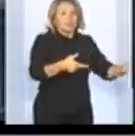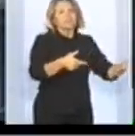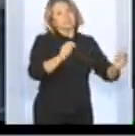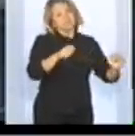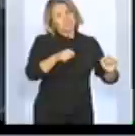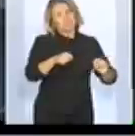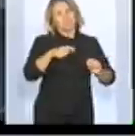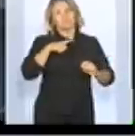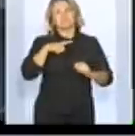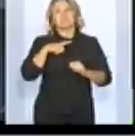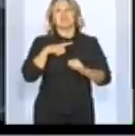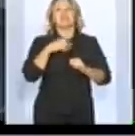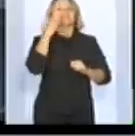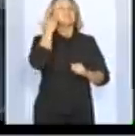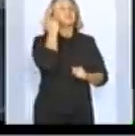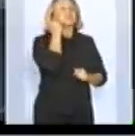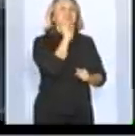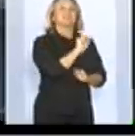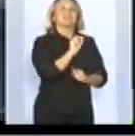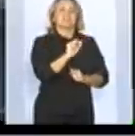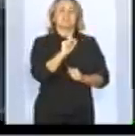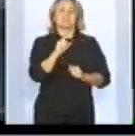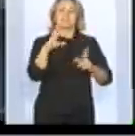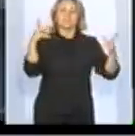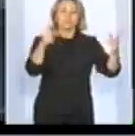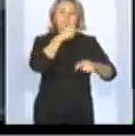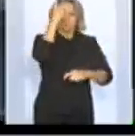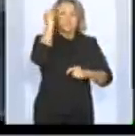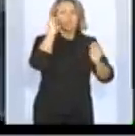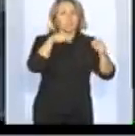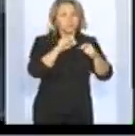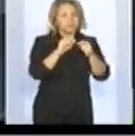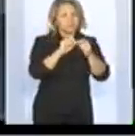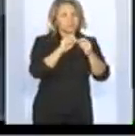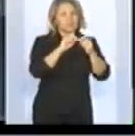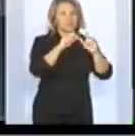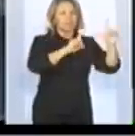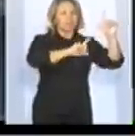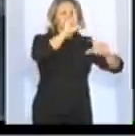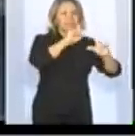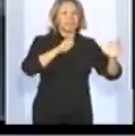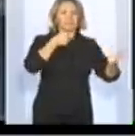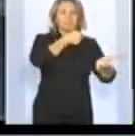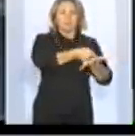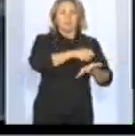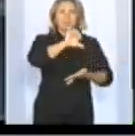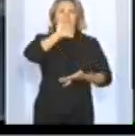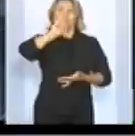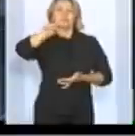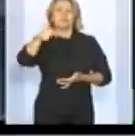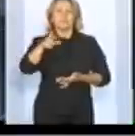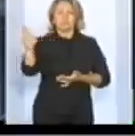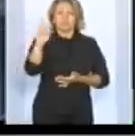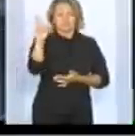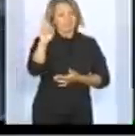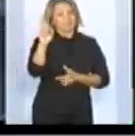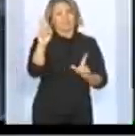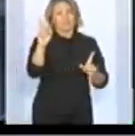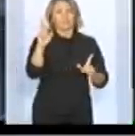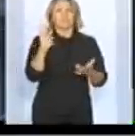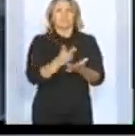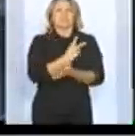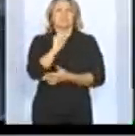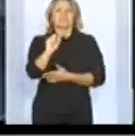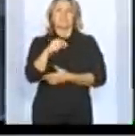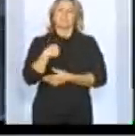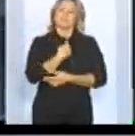deveríamos adorar que agora todo mundo pode fazer TV por assinatura por R$ 9.000. O que ocorre é que nós